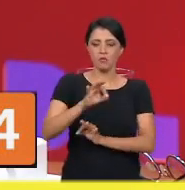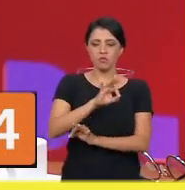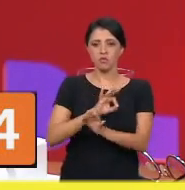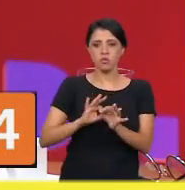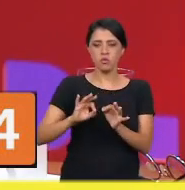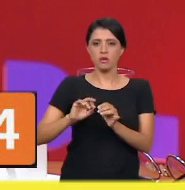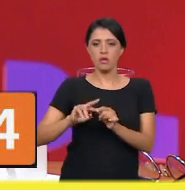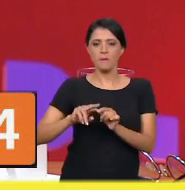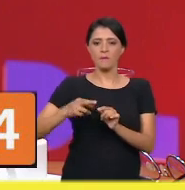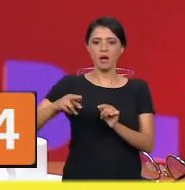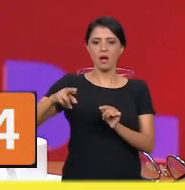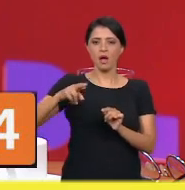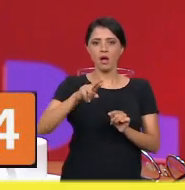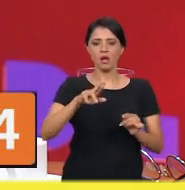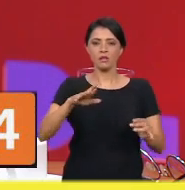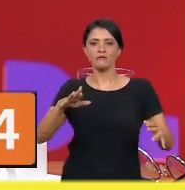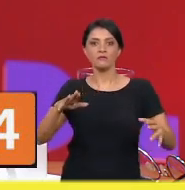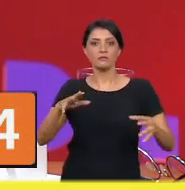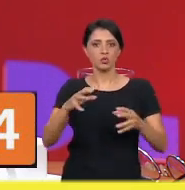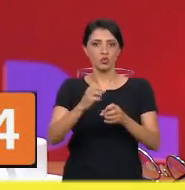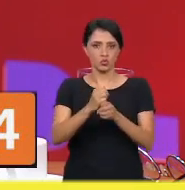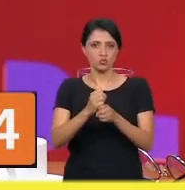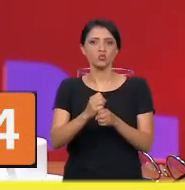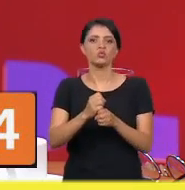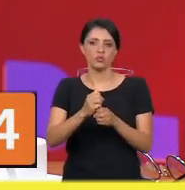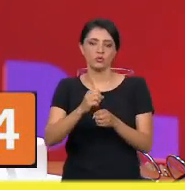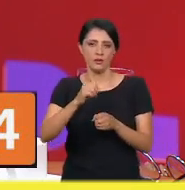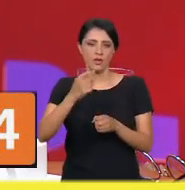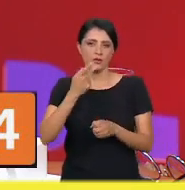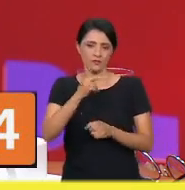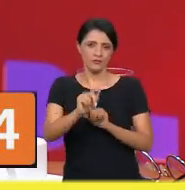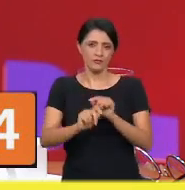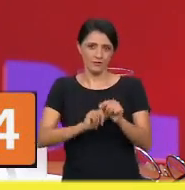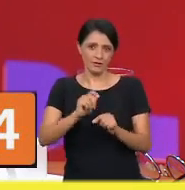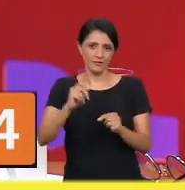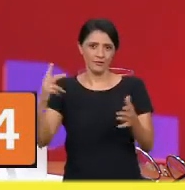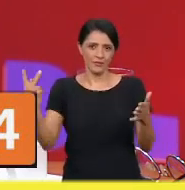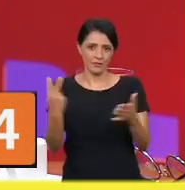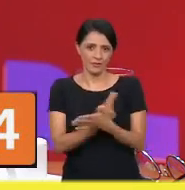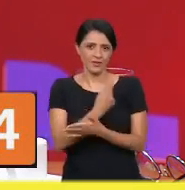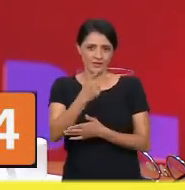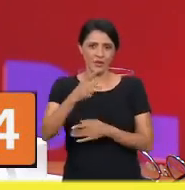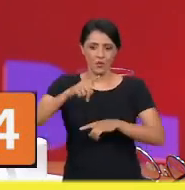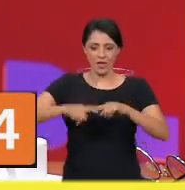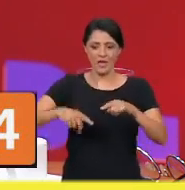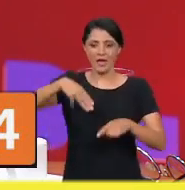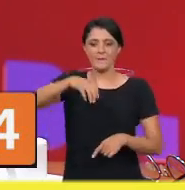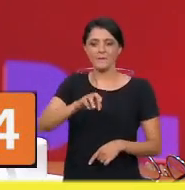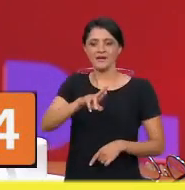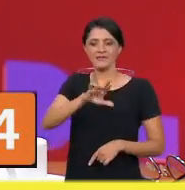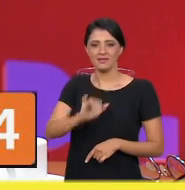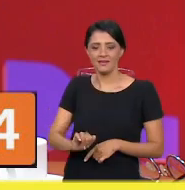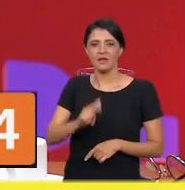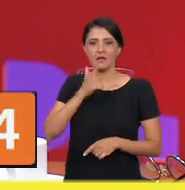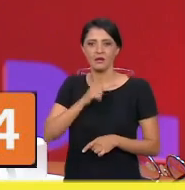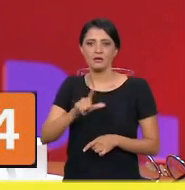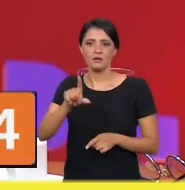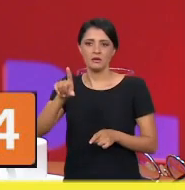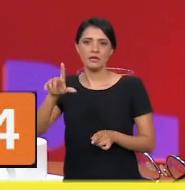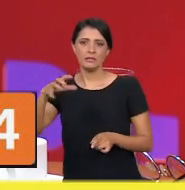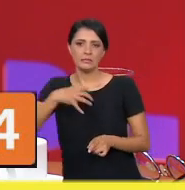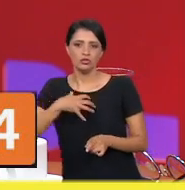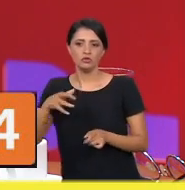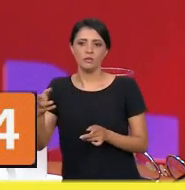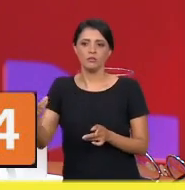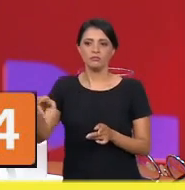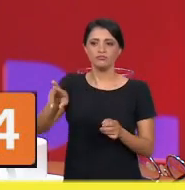estavam acopladas. Então, o que a gente diz que quando o que acontecia com a matéria era sentido pela radiação e